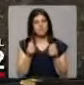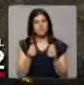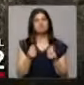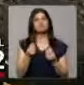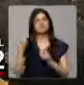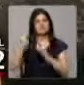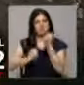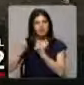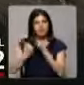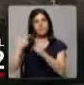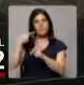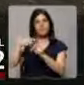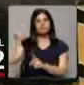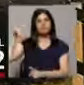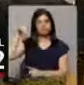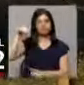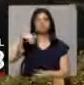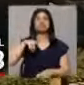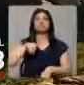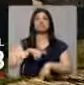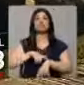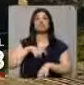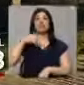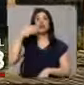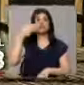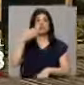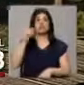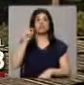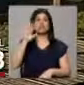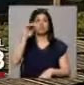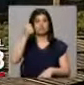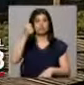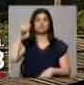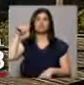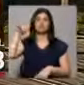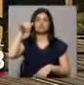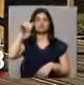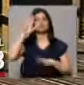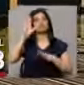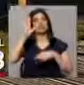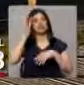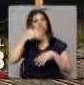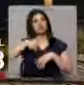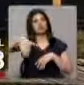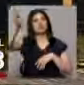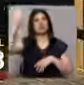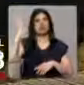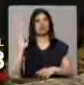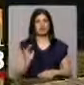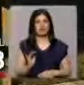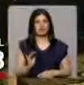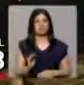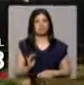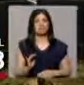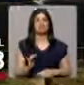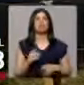como eu dizia eh cerca das 19:15 foram desmobilizados eh portanto saíram do local isto porquê porque